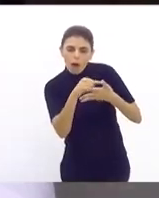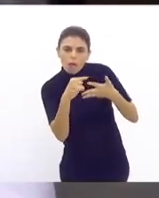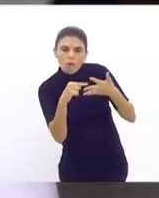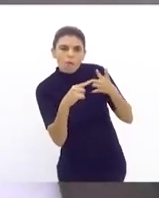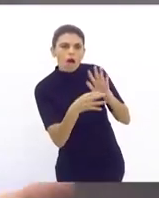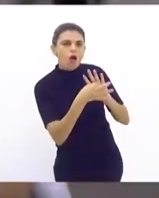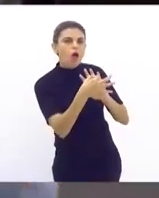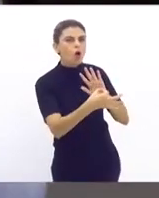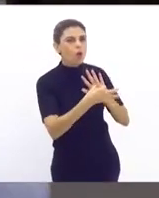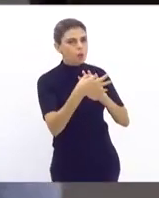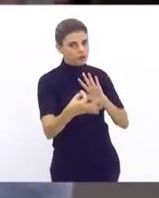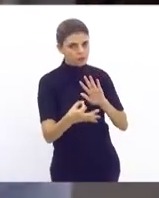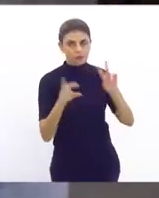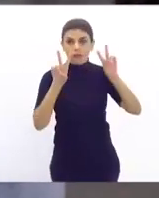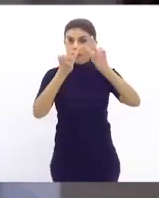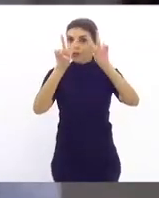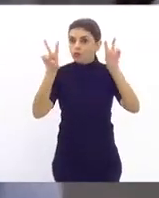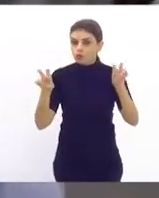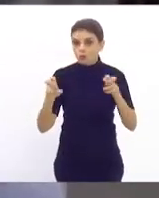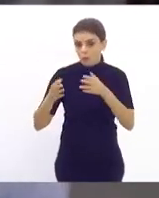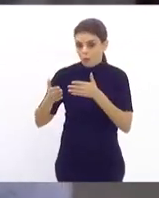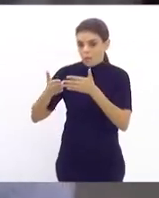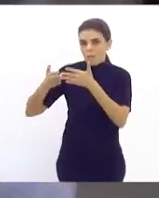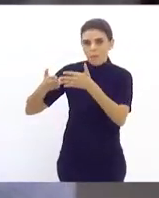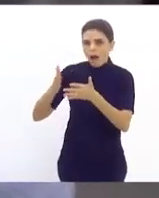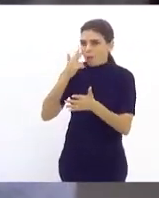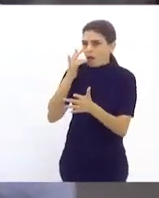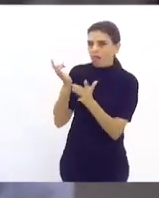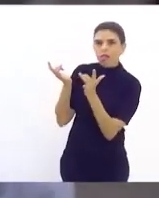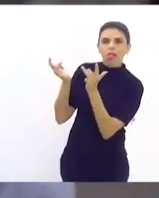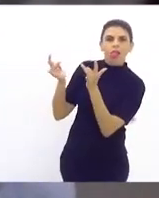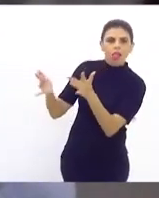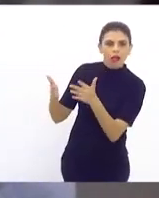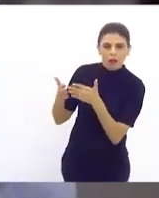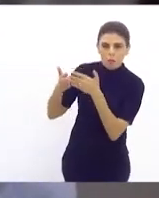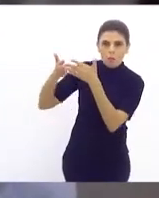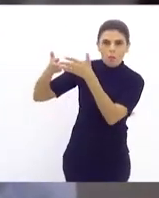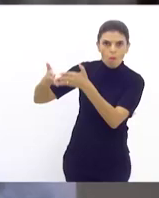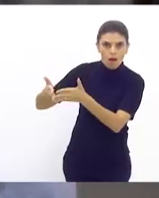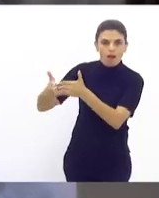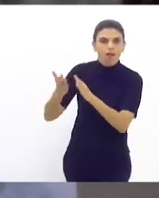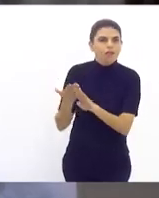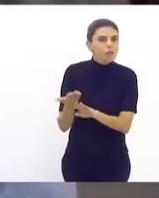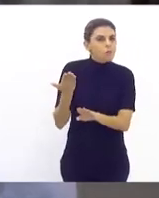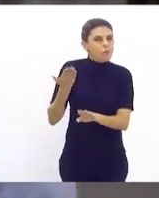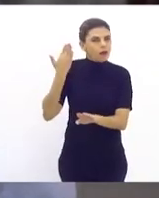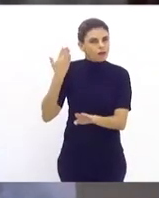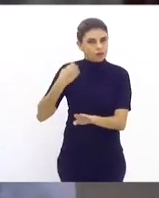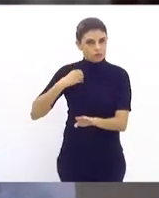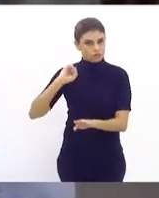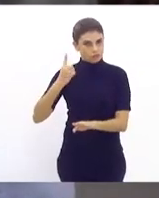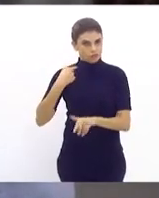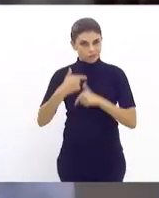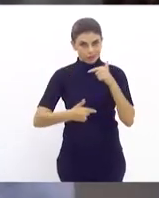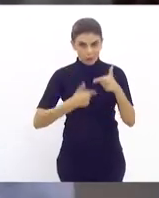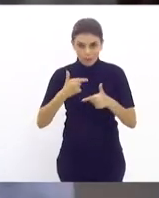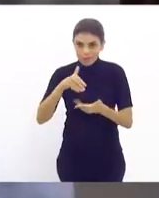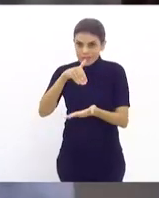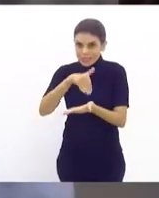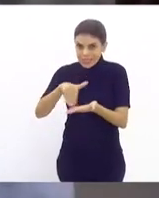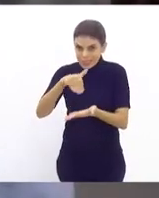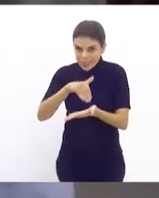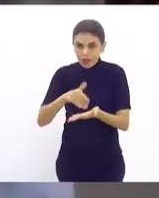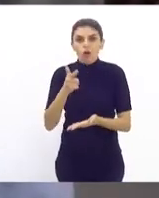Primeiro, sobre a questão dos barcos abandonados. No passado, quando estávamos na secretaria, nós